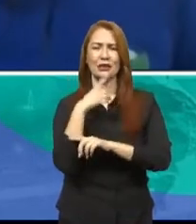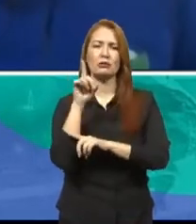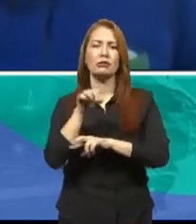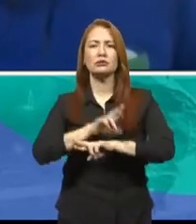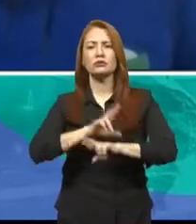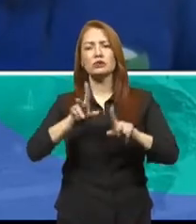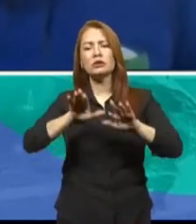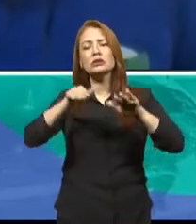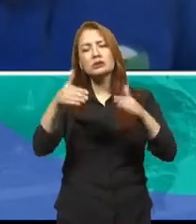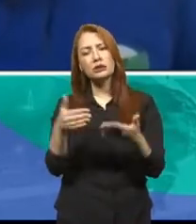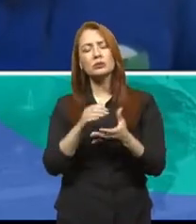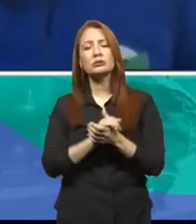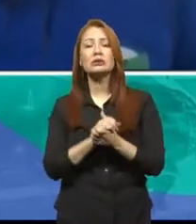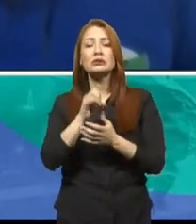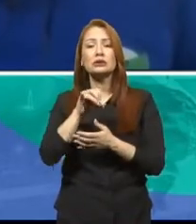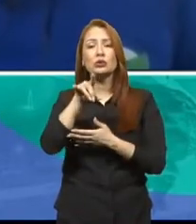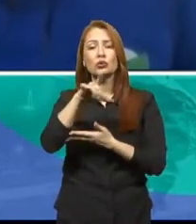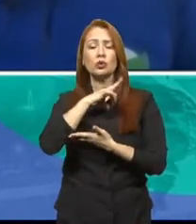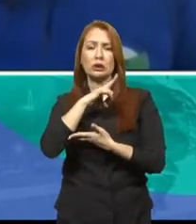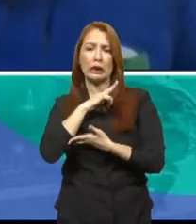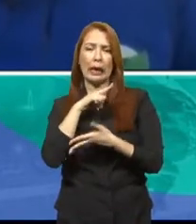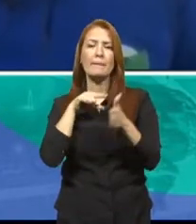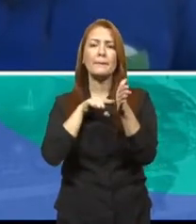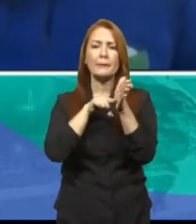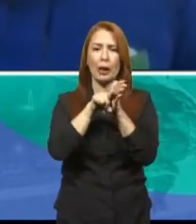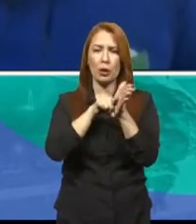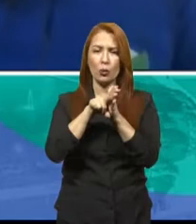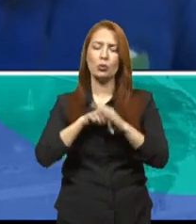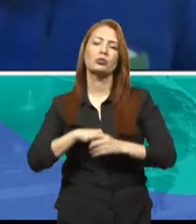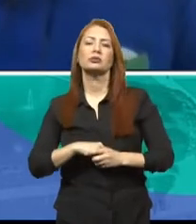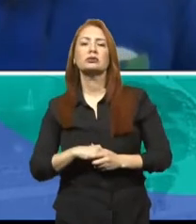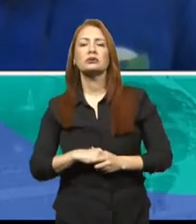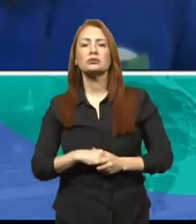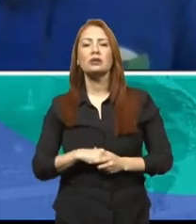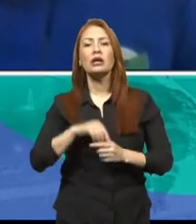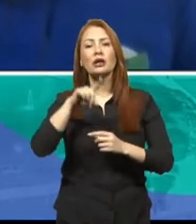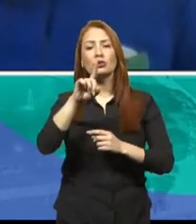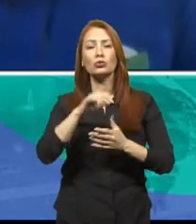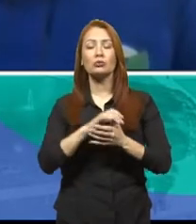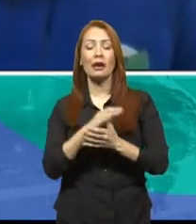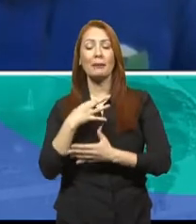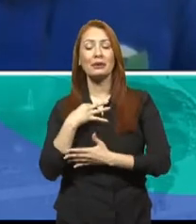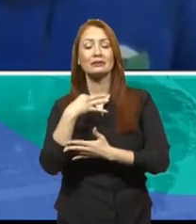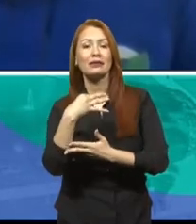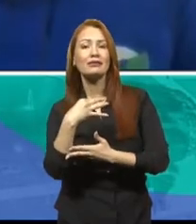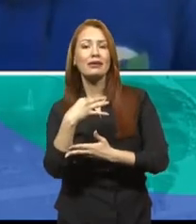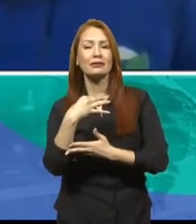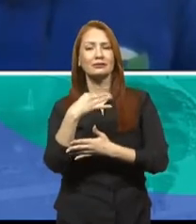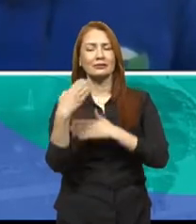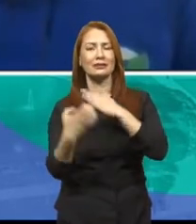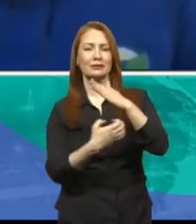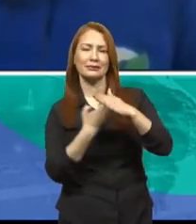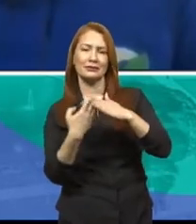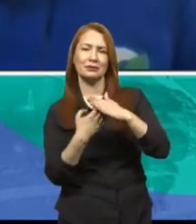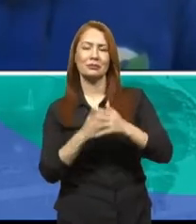se tu tiver perguntas, inclusive, que tu representando, né, as cooperativas certamente vão ter muitas perguntas em